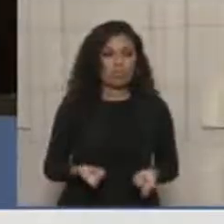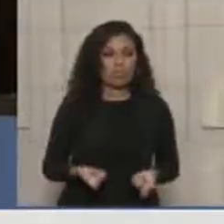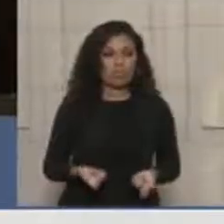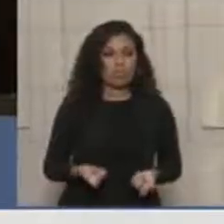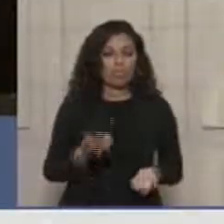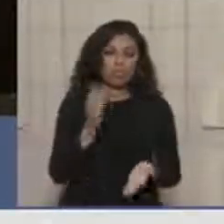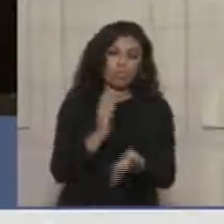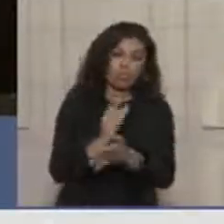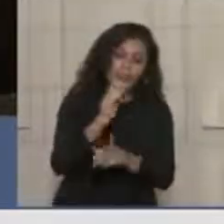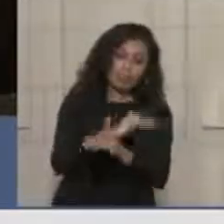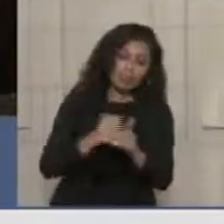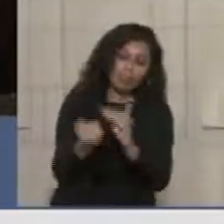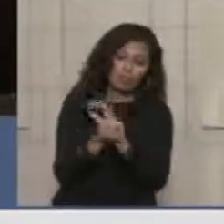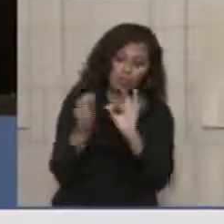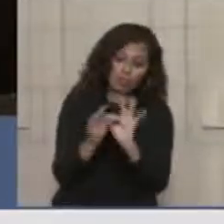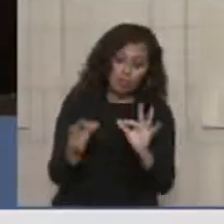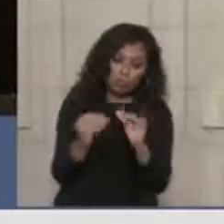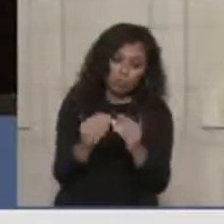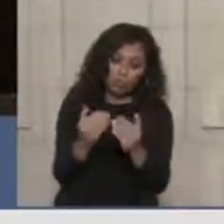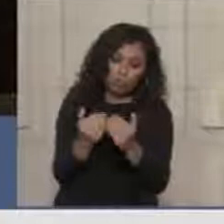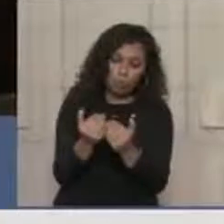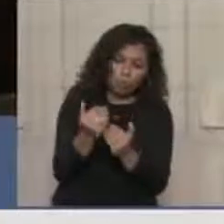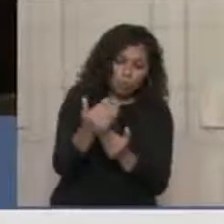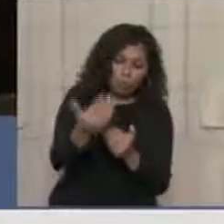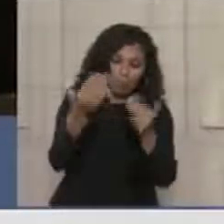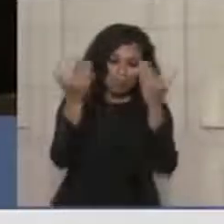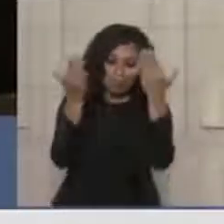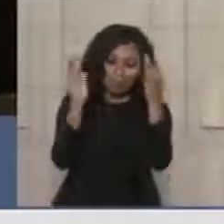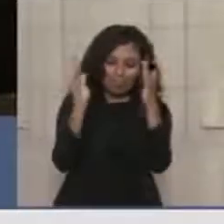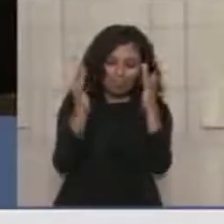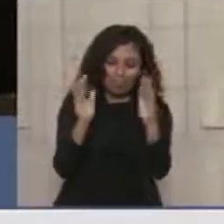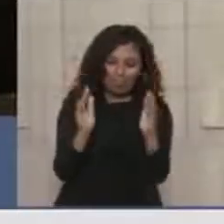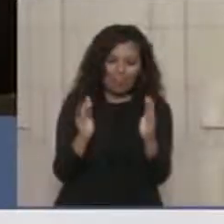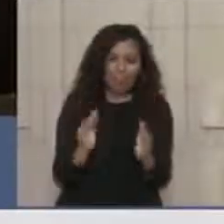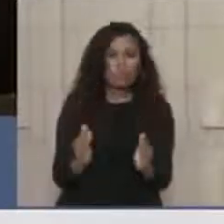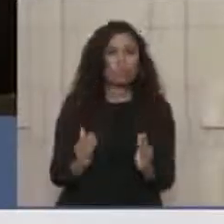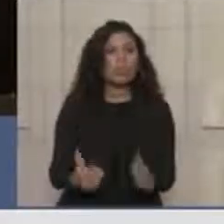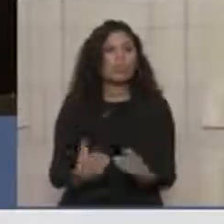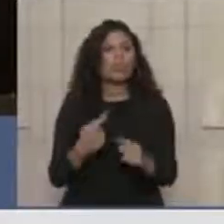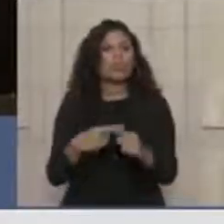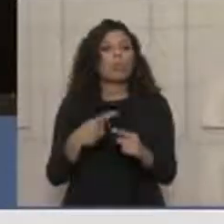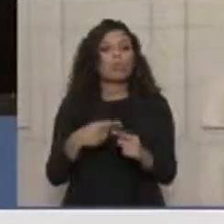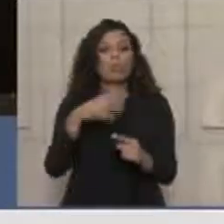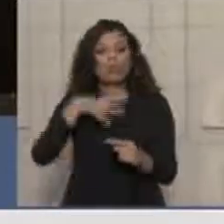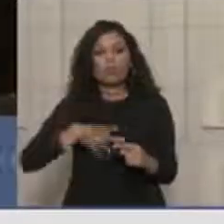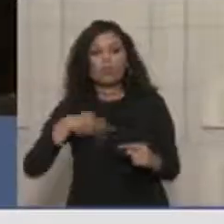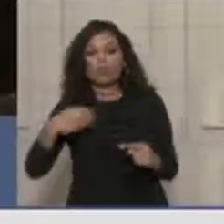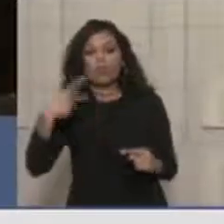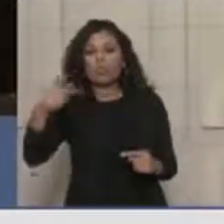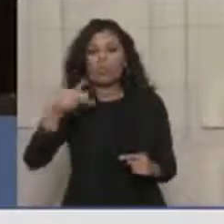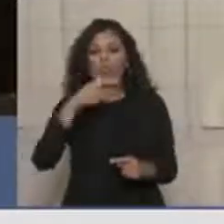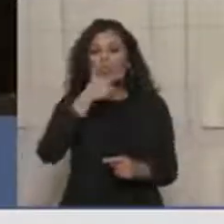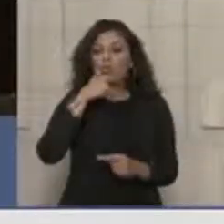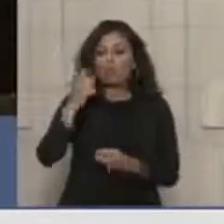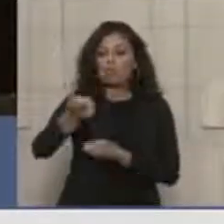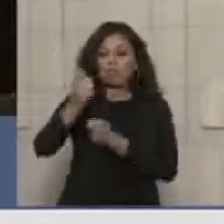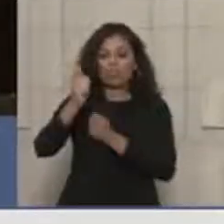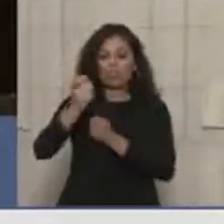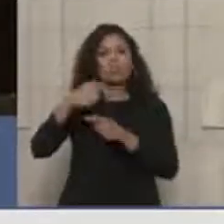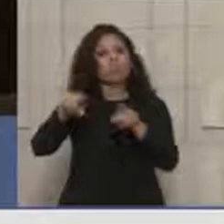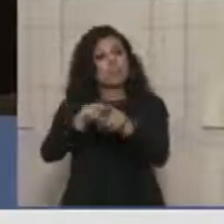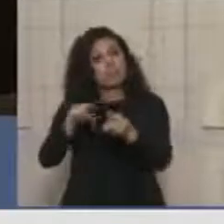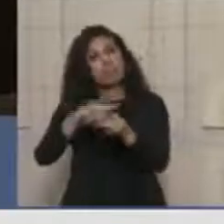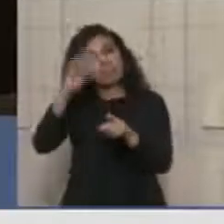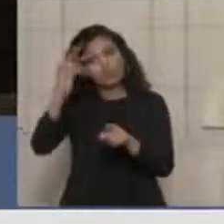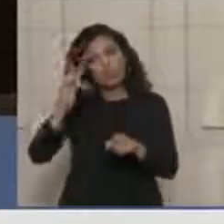nossa sociedade começa a se desconstruir, porque os filhos desses pescadores, que por vocação